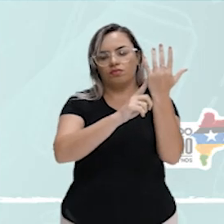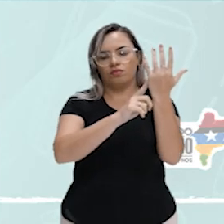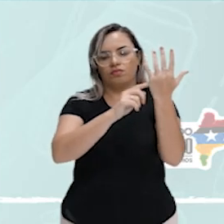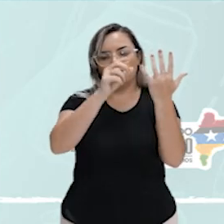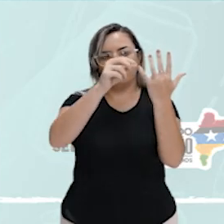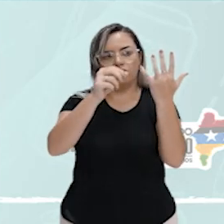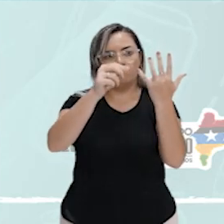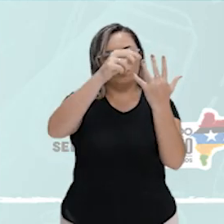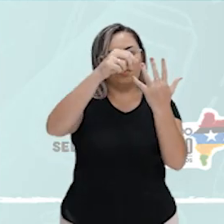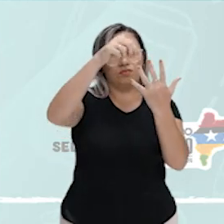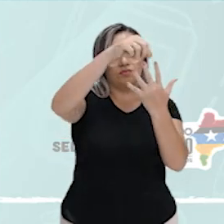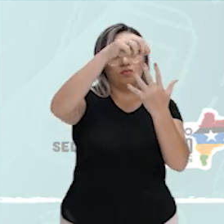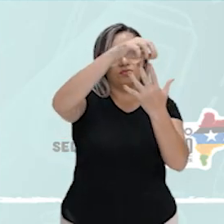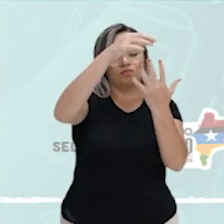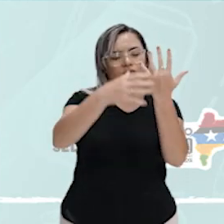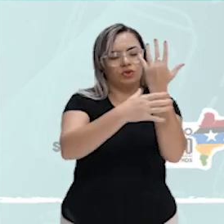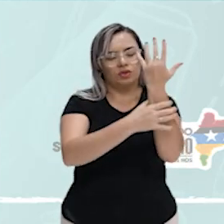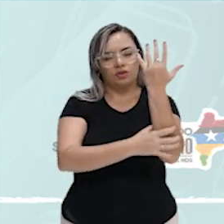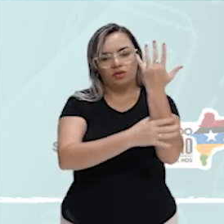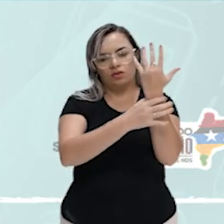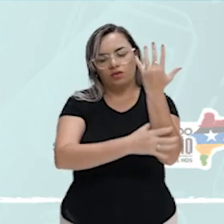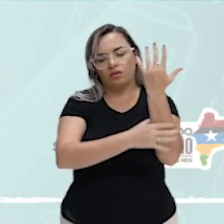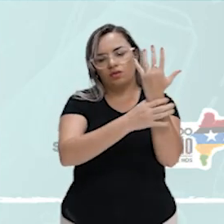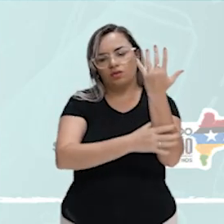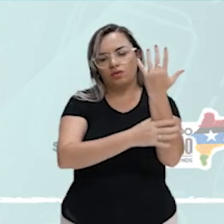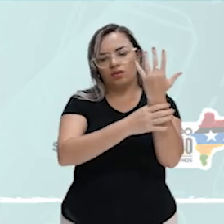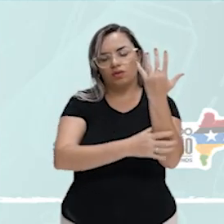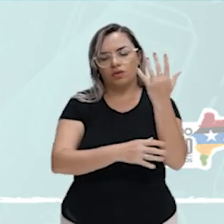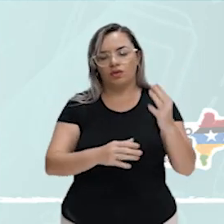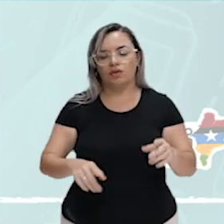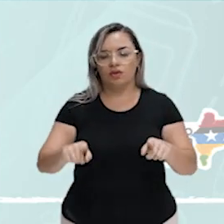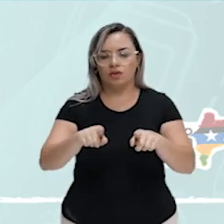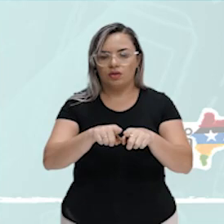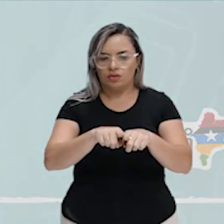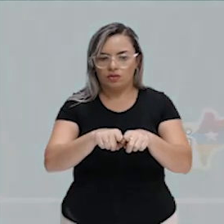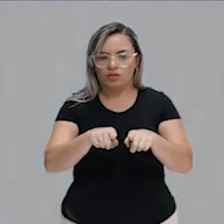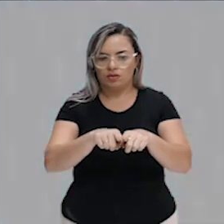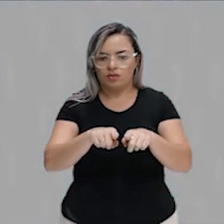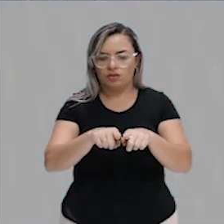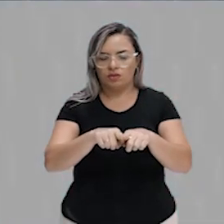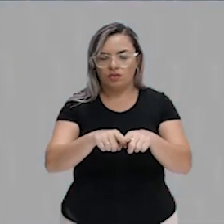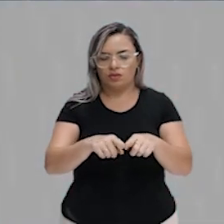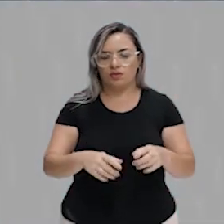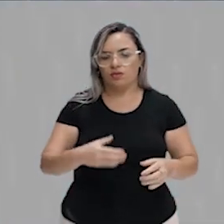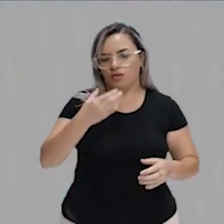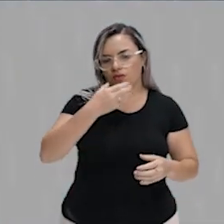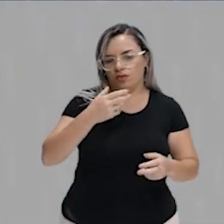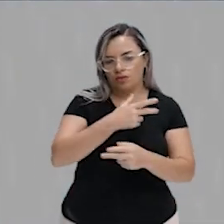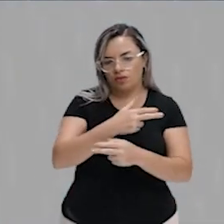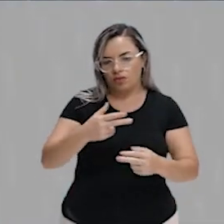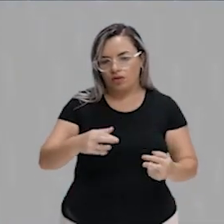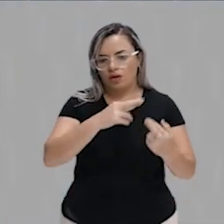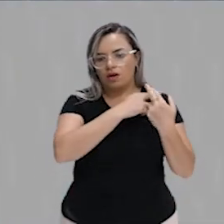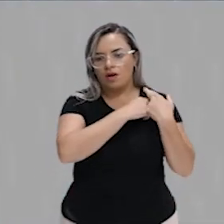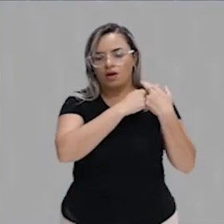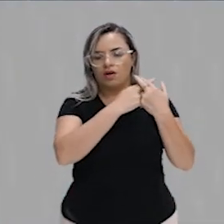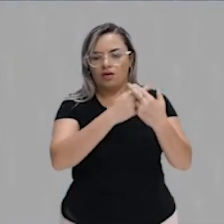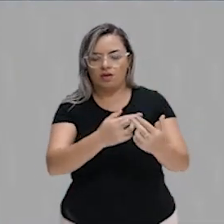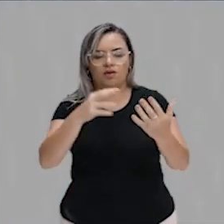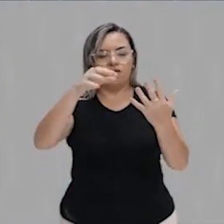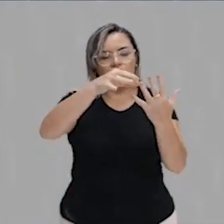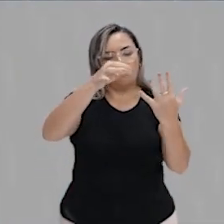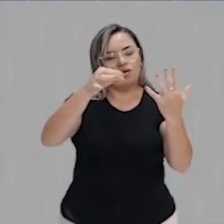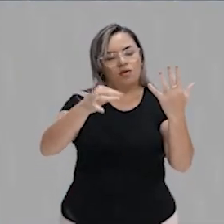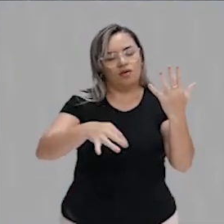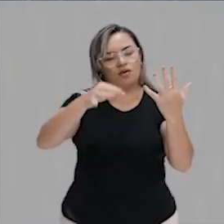frutos. Achava-se que essa substância fosse responsável pela queda das folhas, por isso que eles têm esse nome, ácido